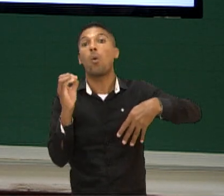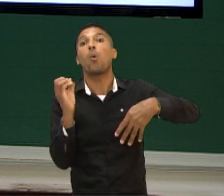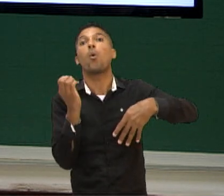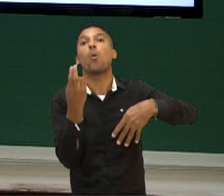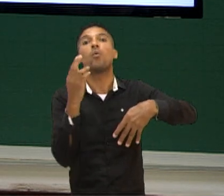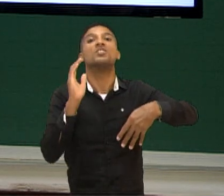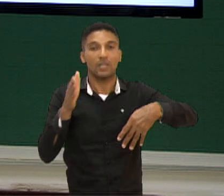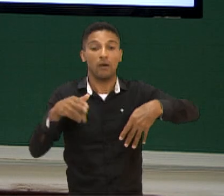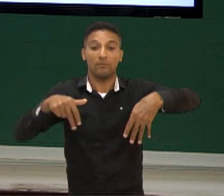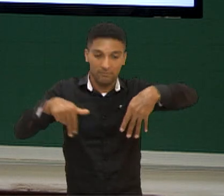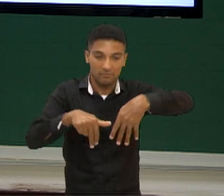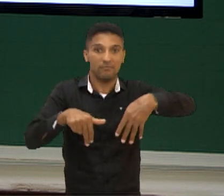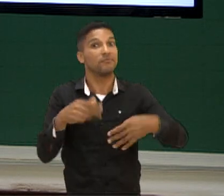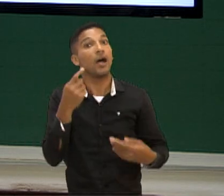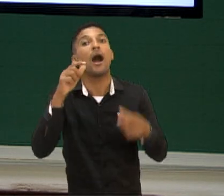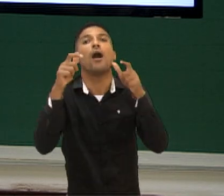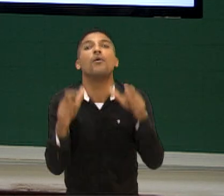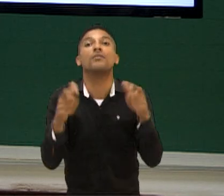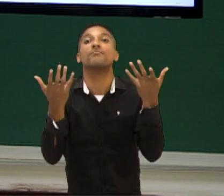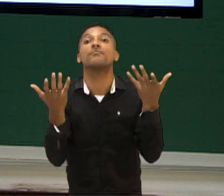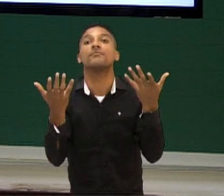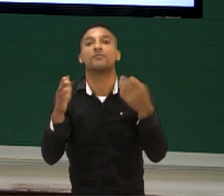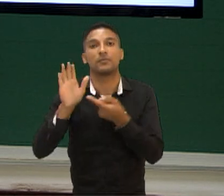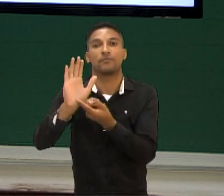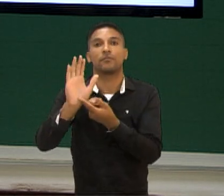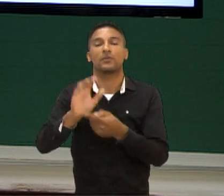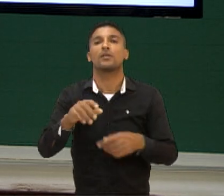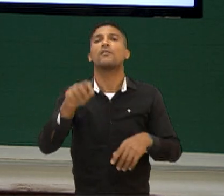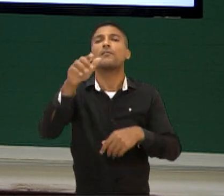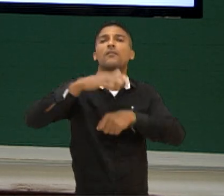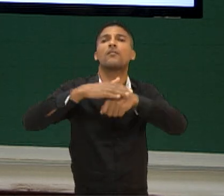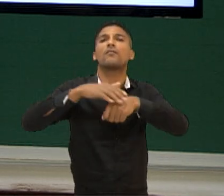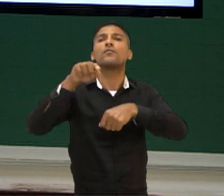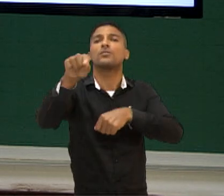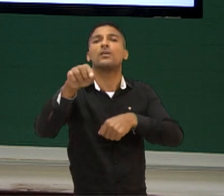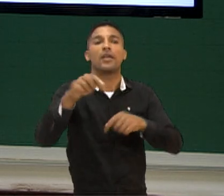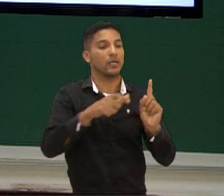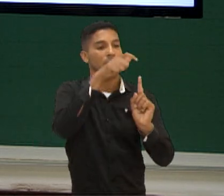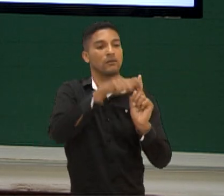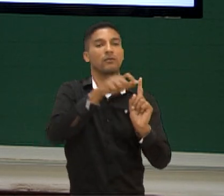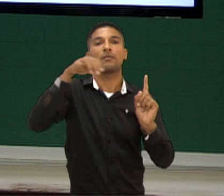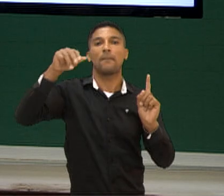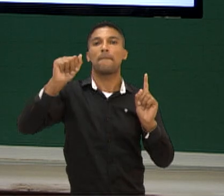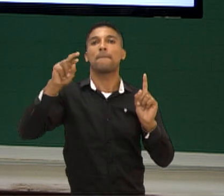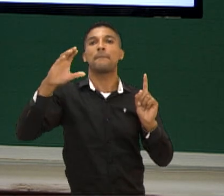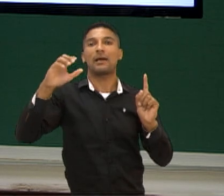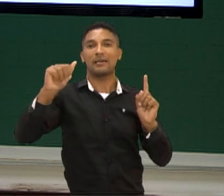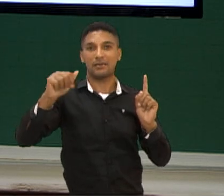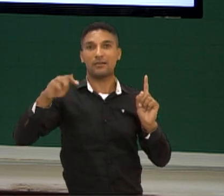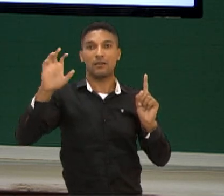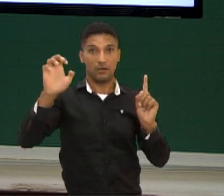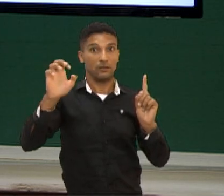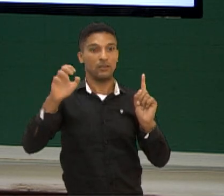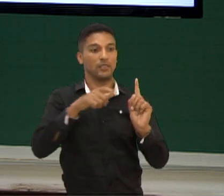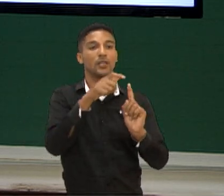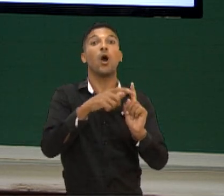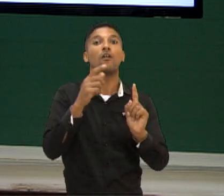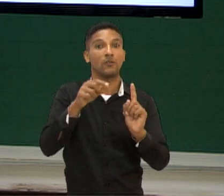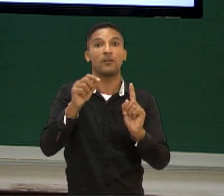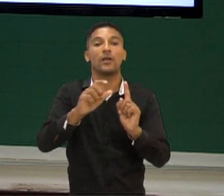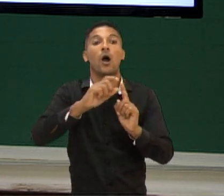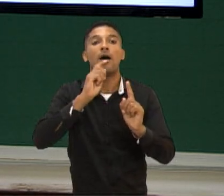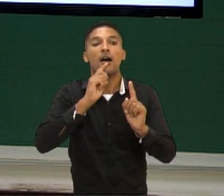C. Você era o marcante, dançarino ou músico? Qual parte